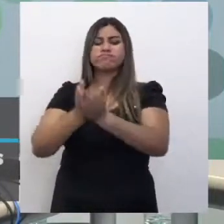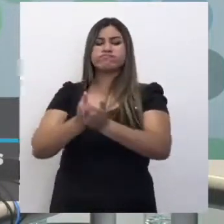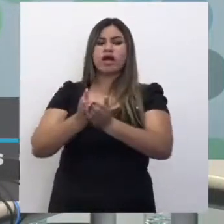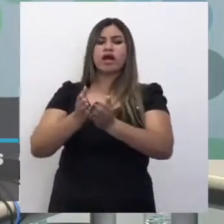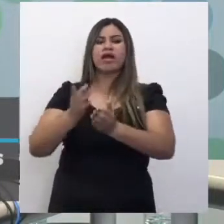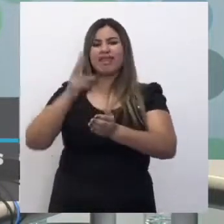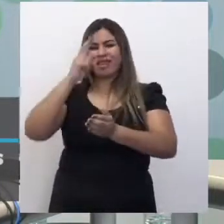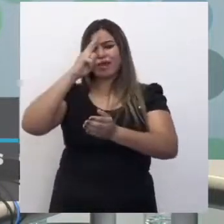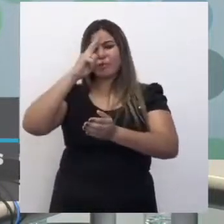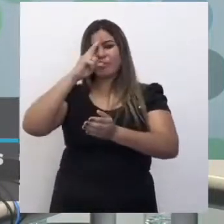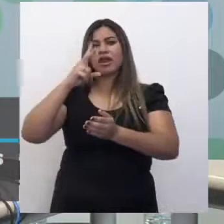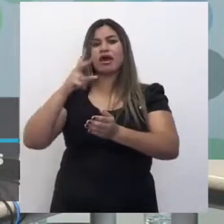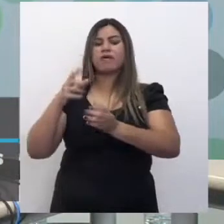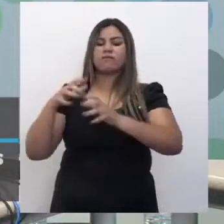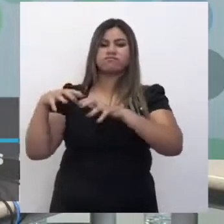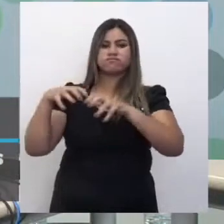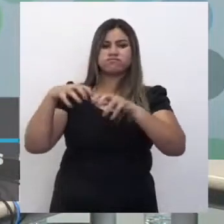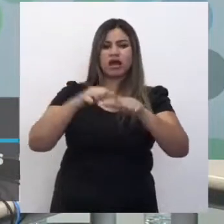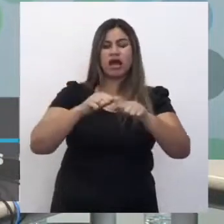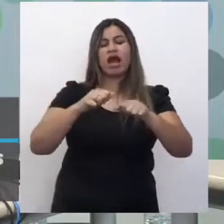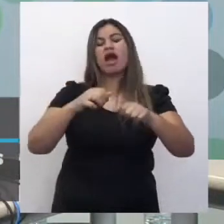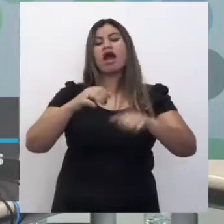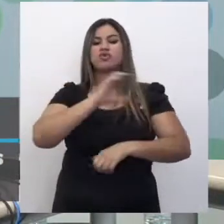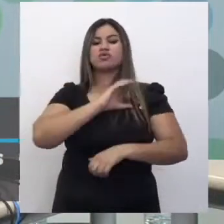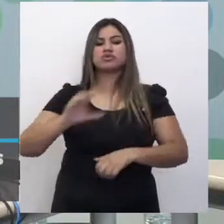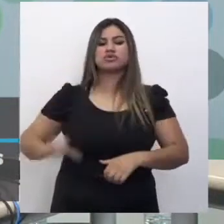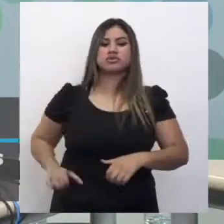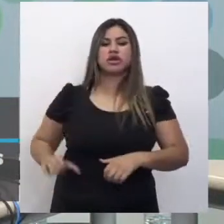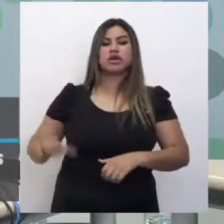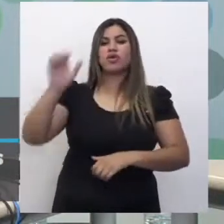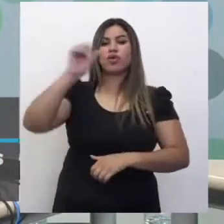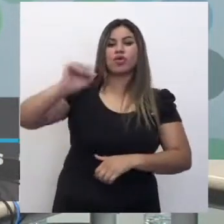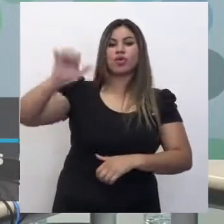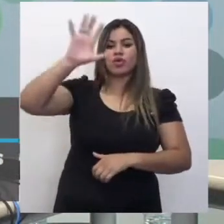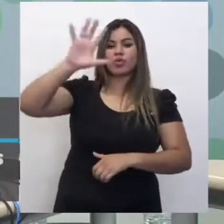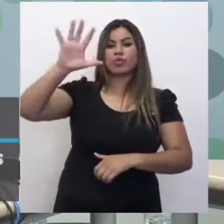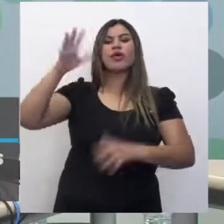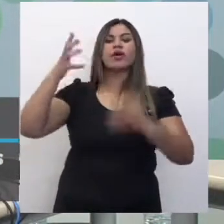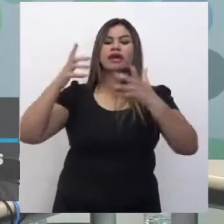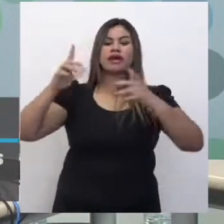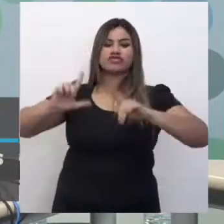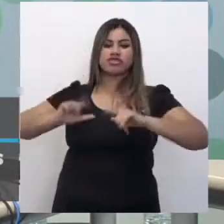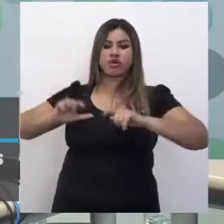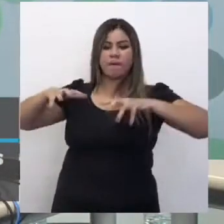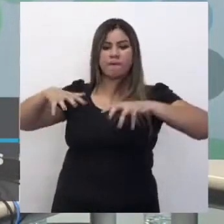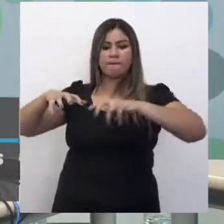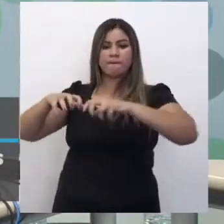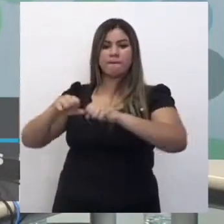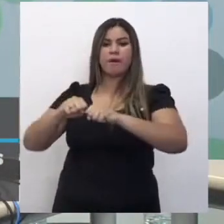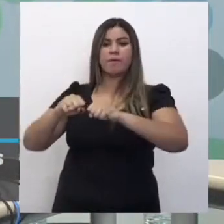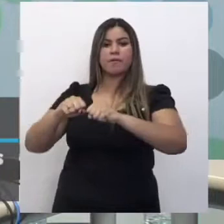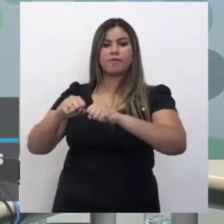os cristãos europeus organizaram, visando tomar Jerusalém do domínio dos turcos